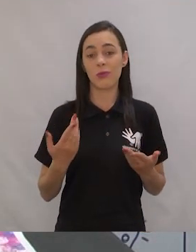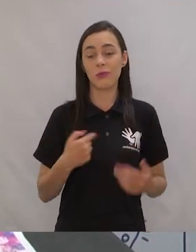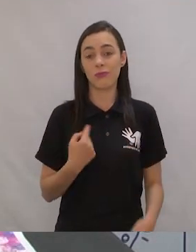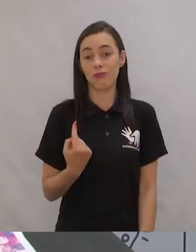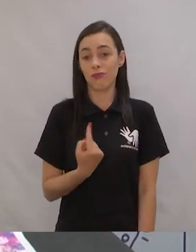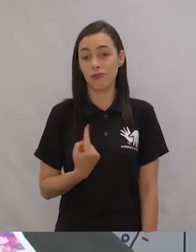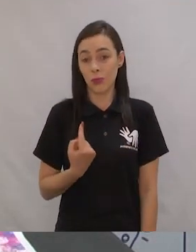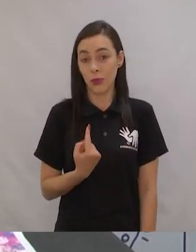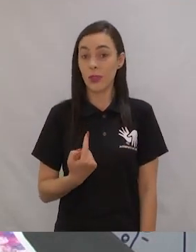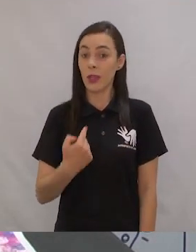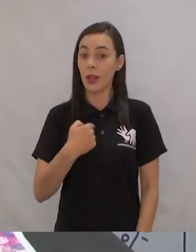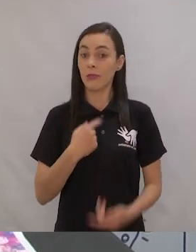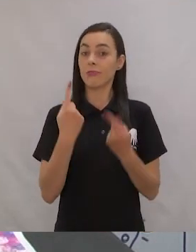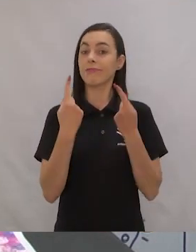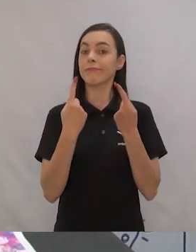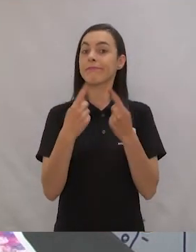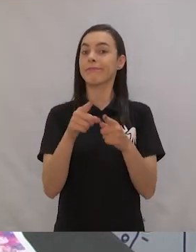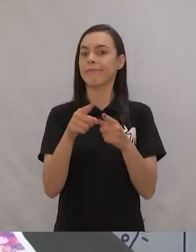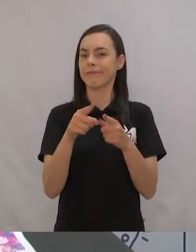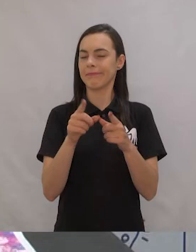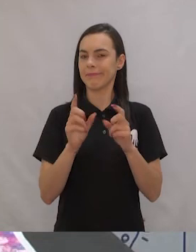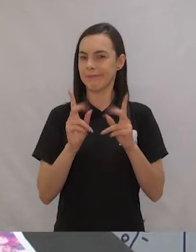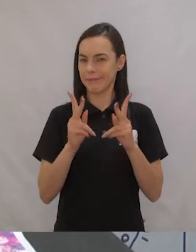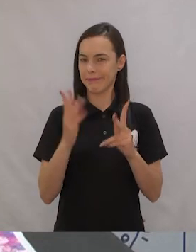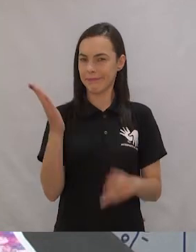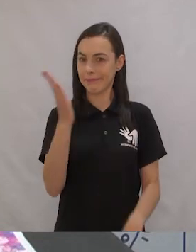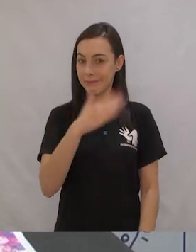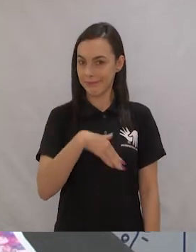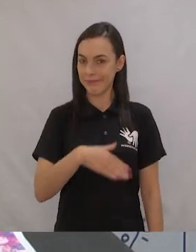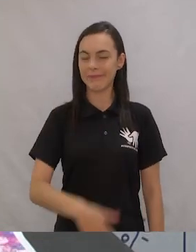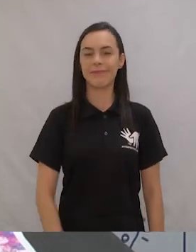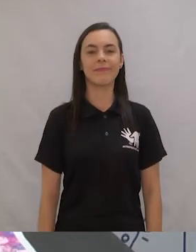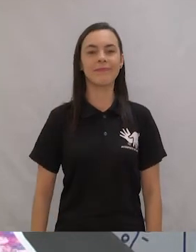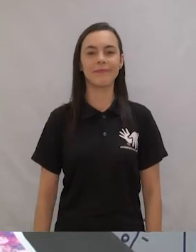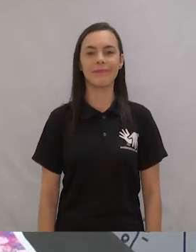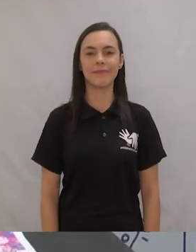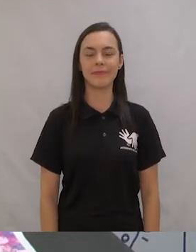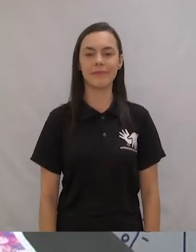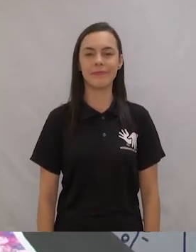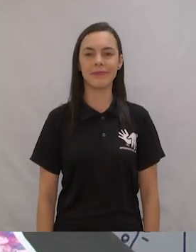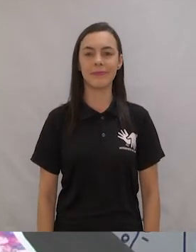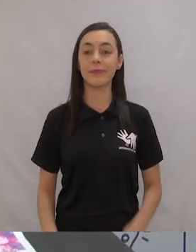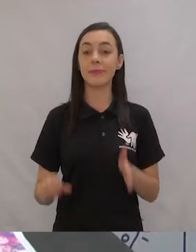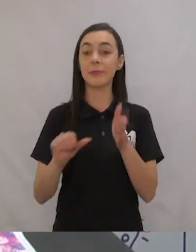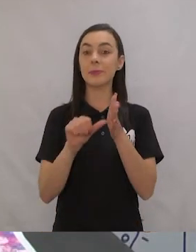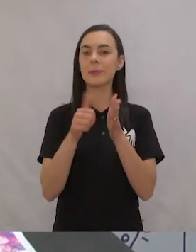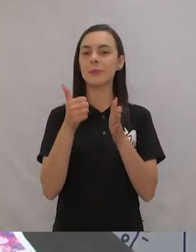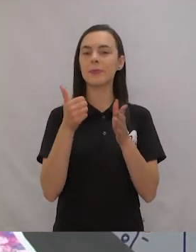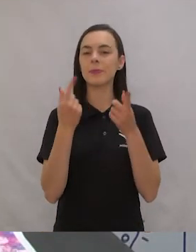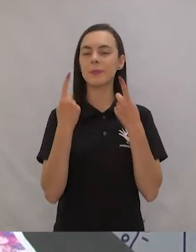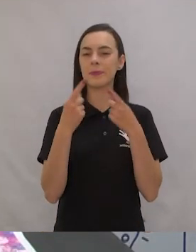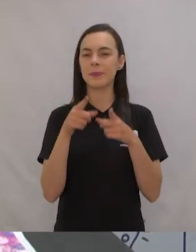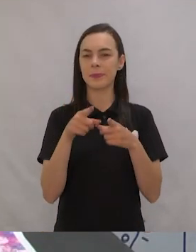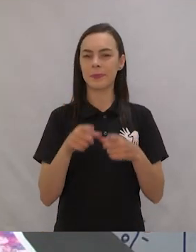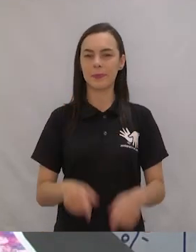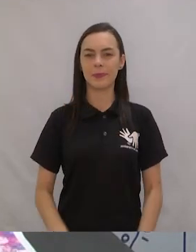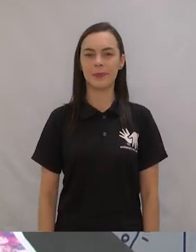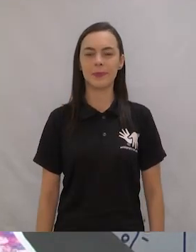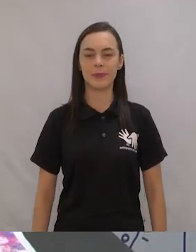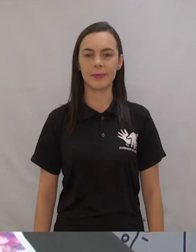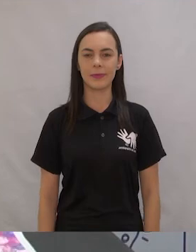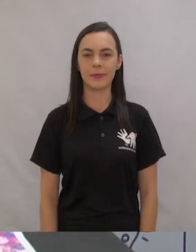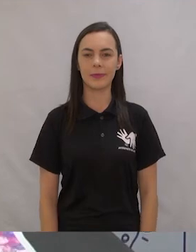estou aqui e vou desafiar vocês. Vamos lá? Então vamos para o nosso primeiro